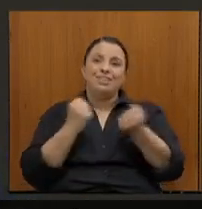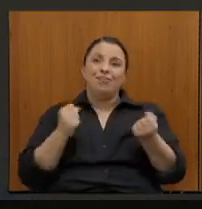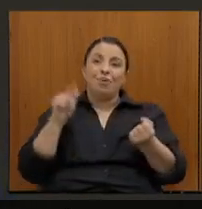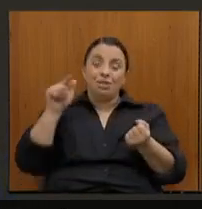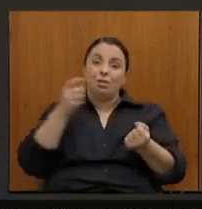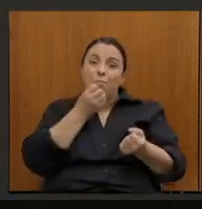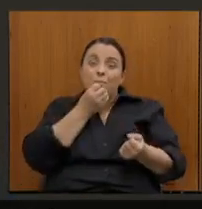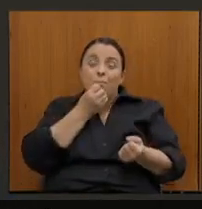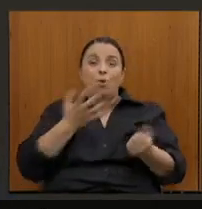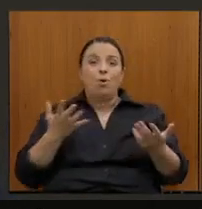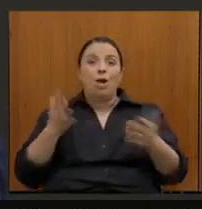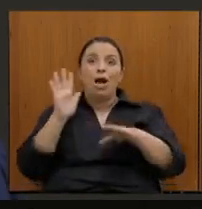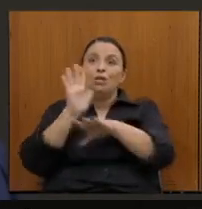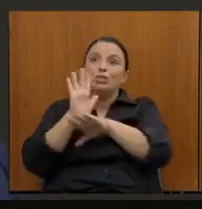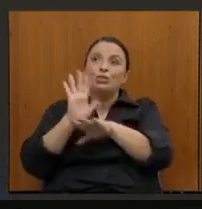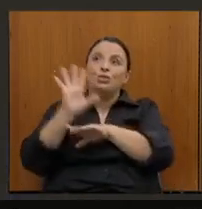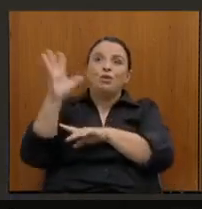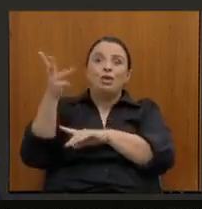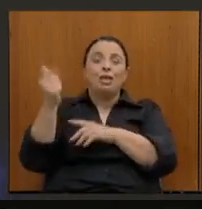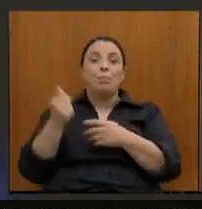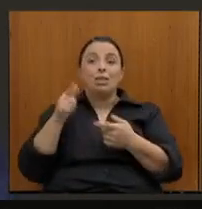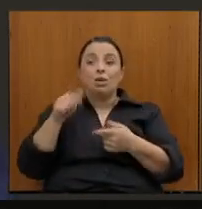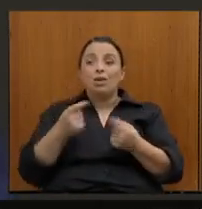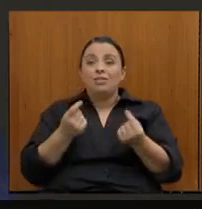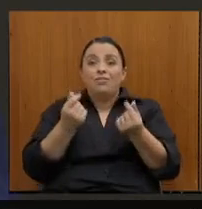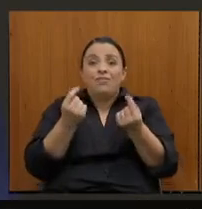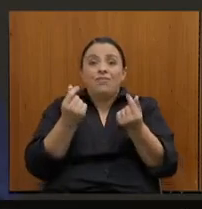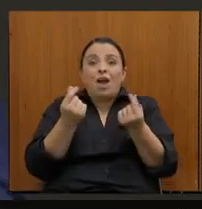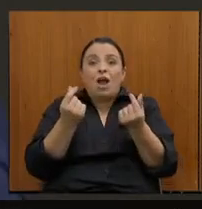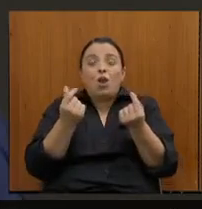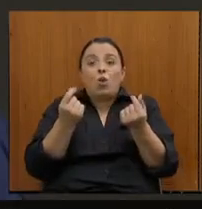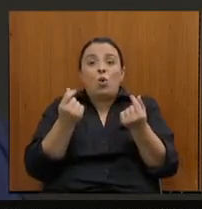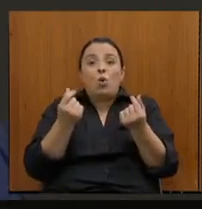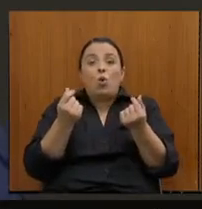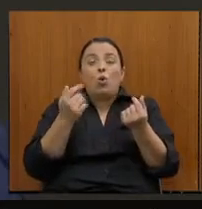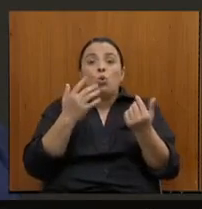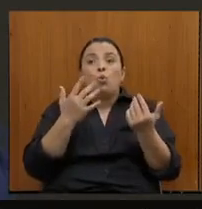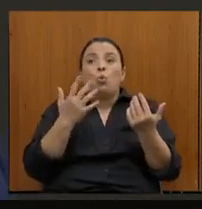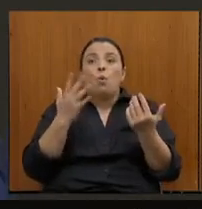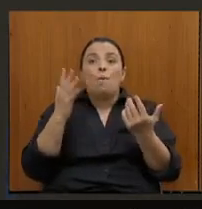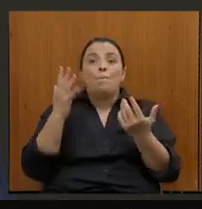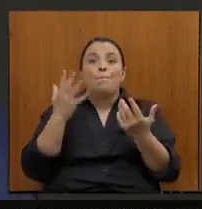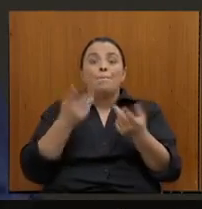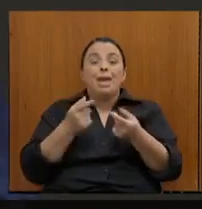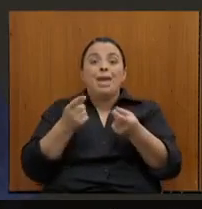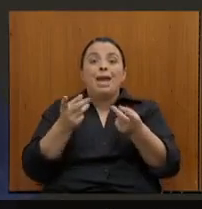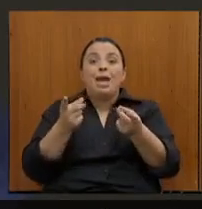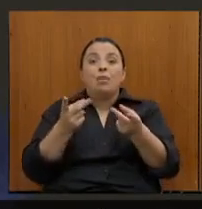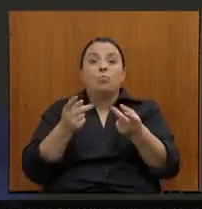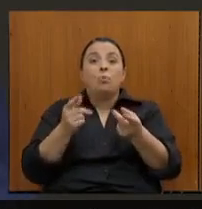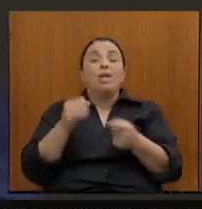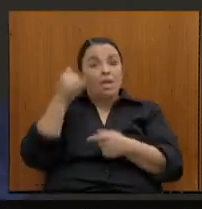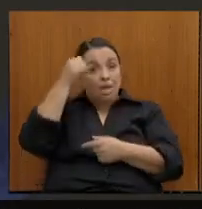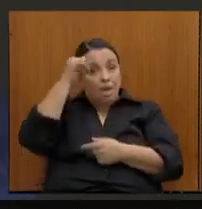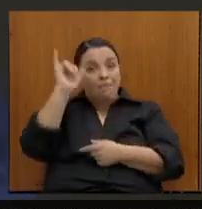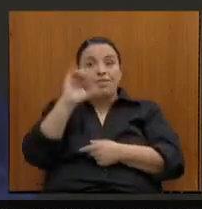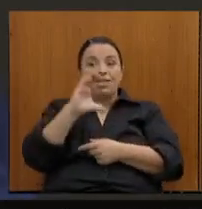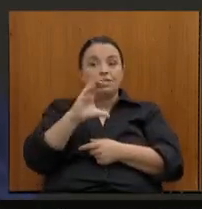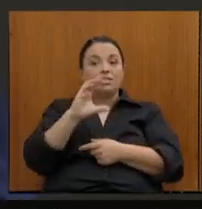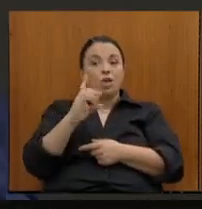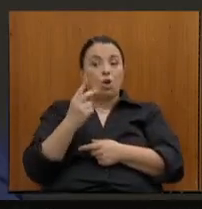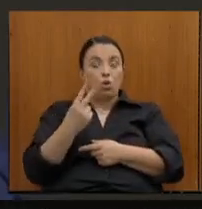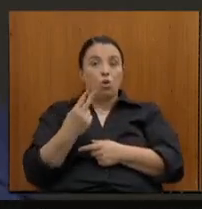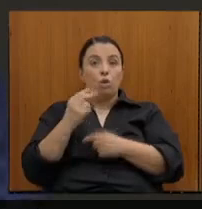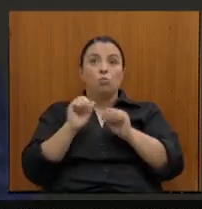mercado do CO2 que você deixa de emitir ele devia tá bom de coisas custando aí de 50 $100 a Tonelada que você